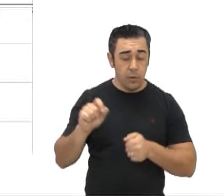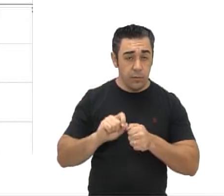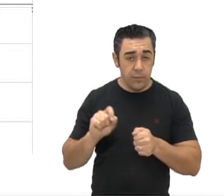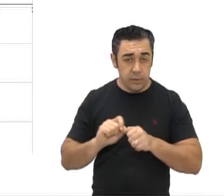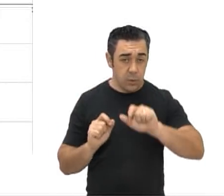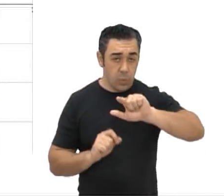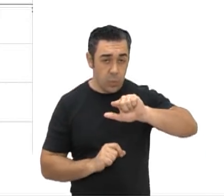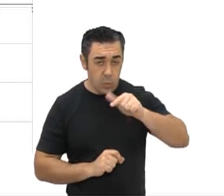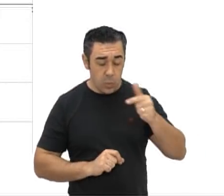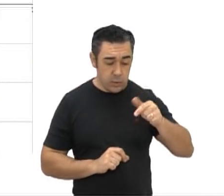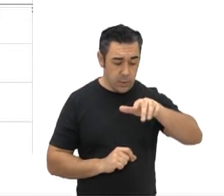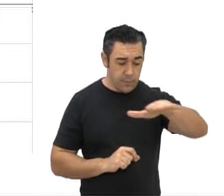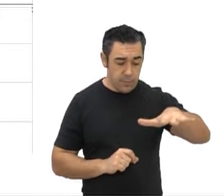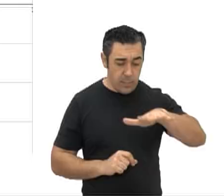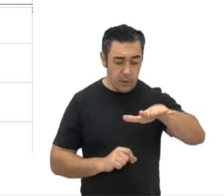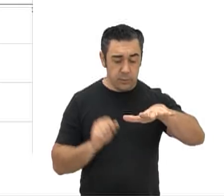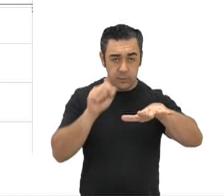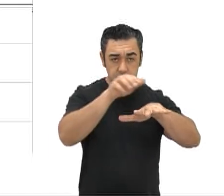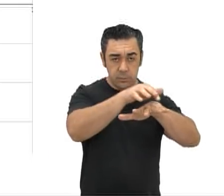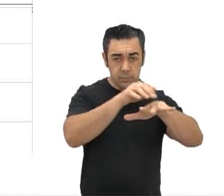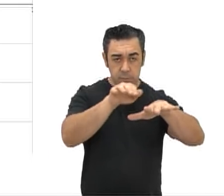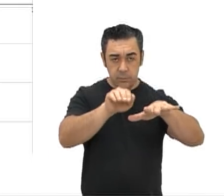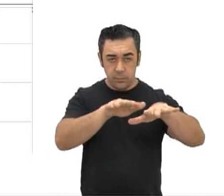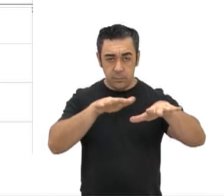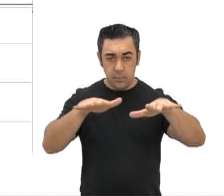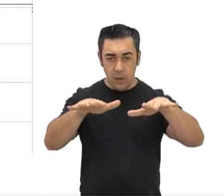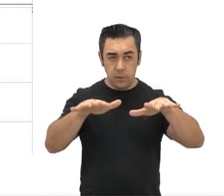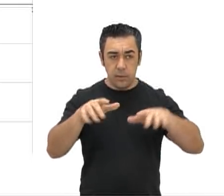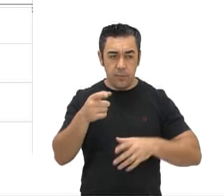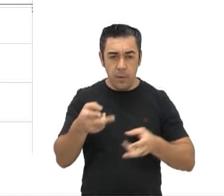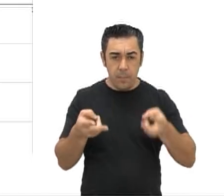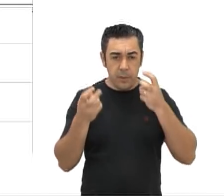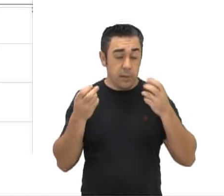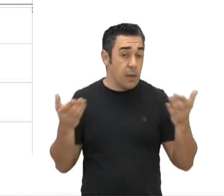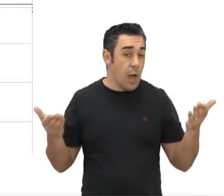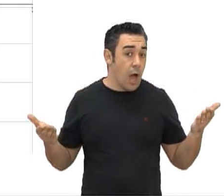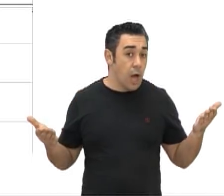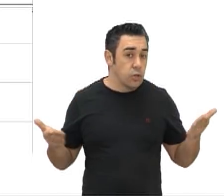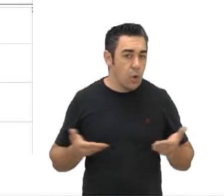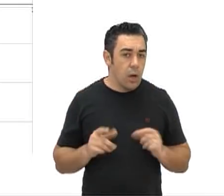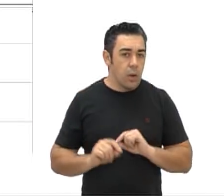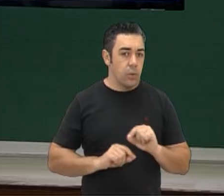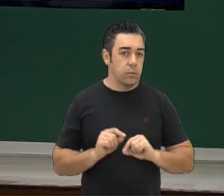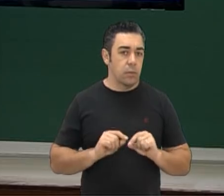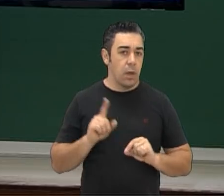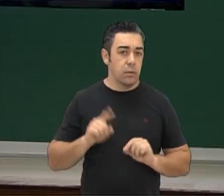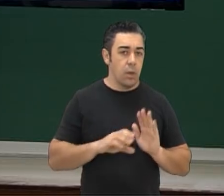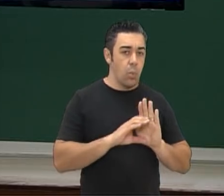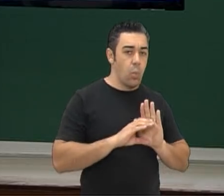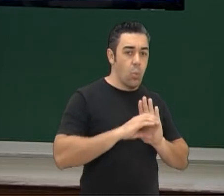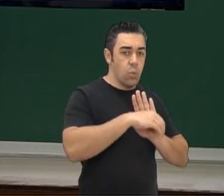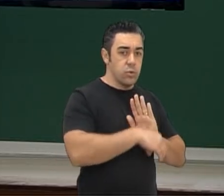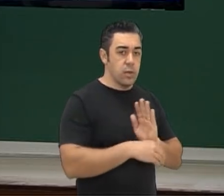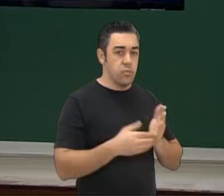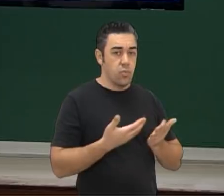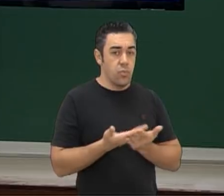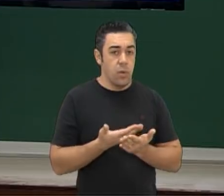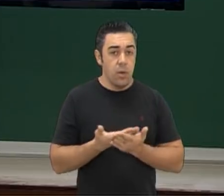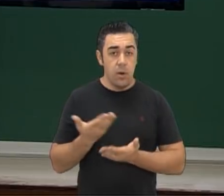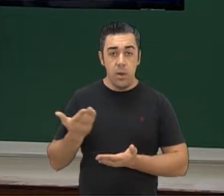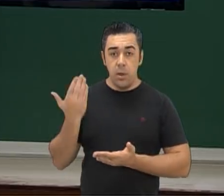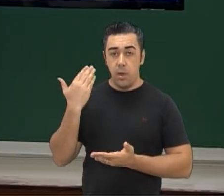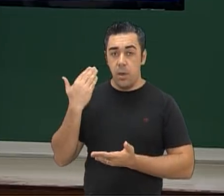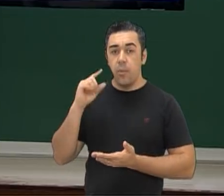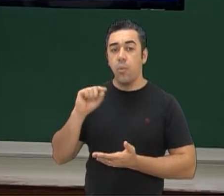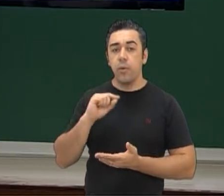relação ao eixo Y. Perceba que a gente vai voltar agora no conceito das aulas anteriores, onde a gente